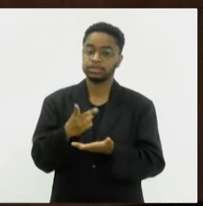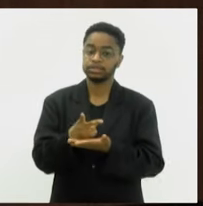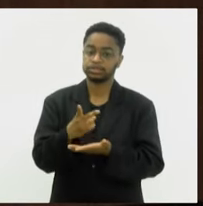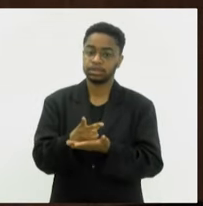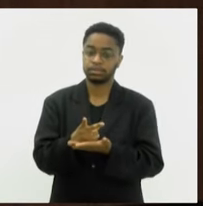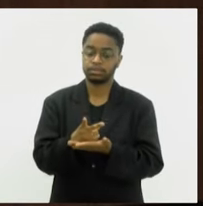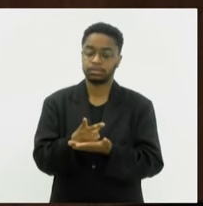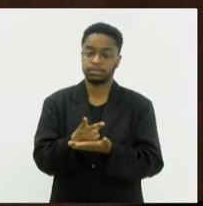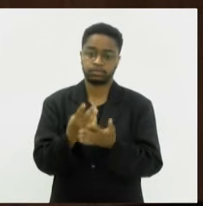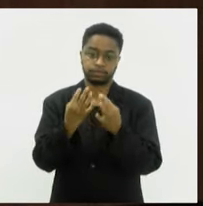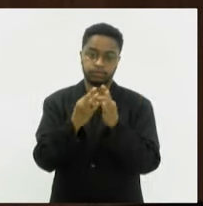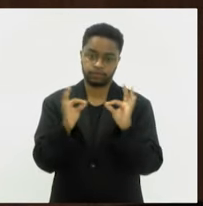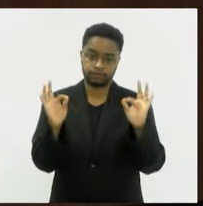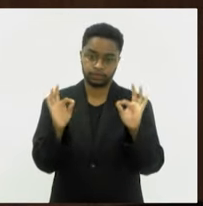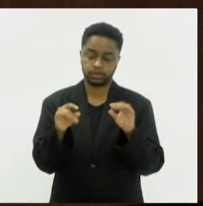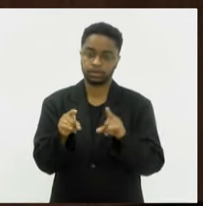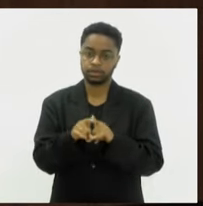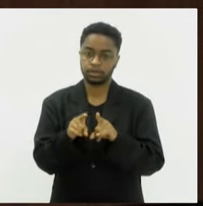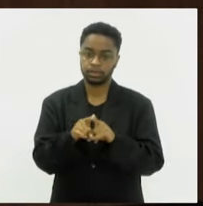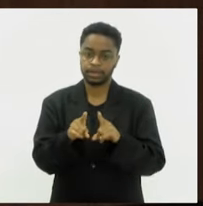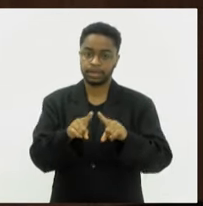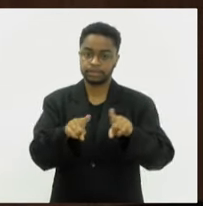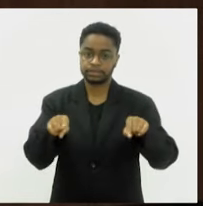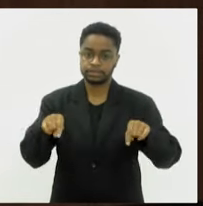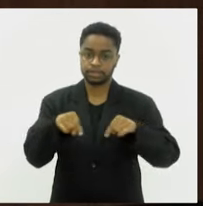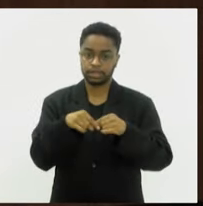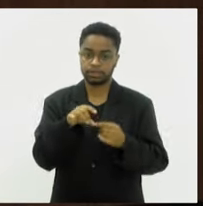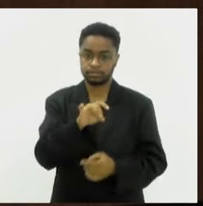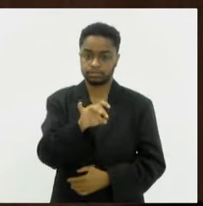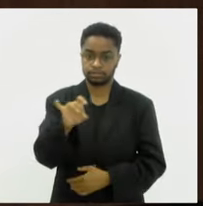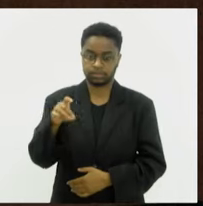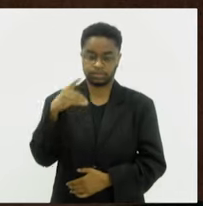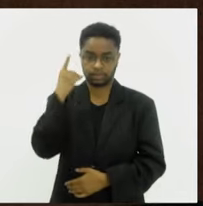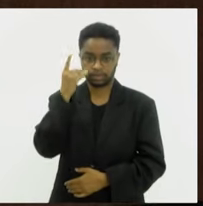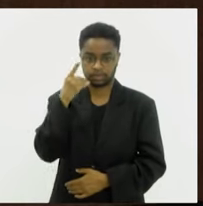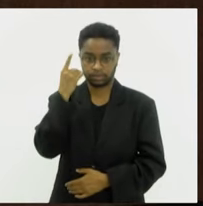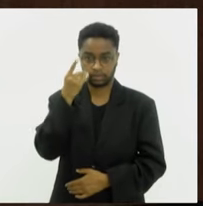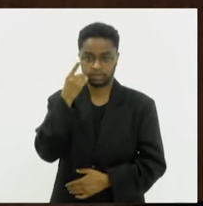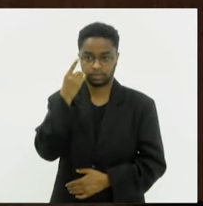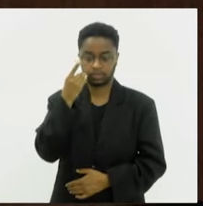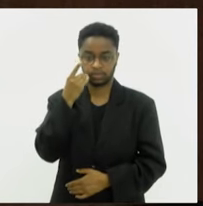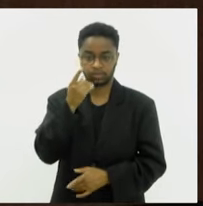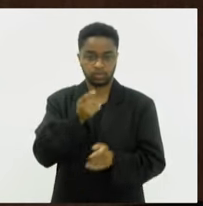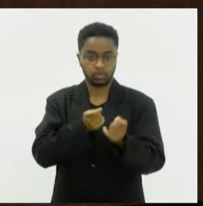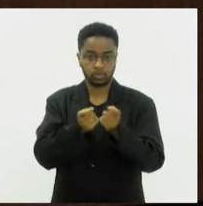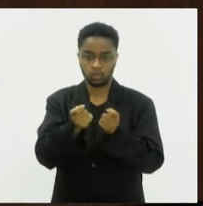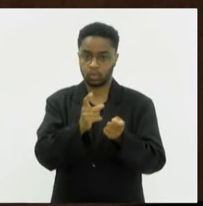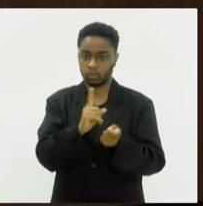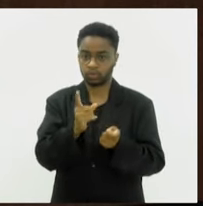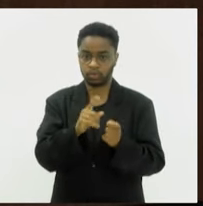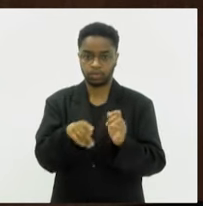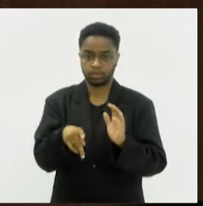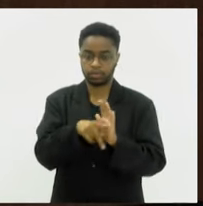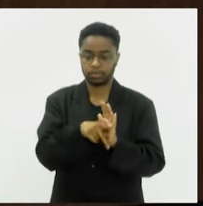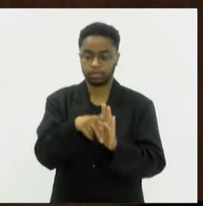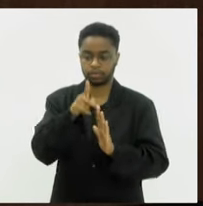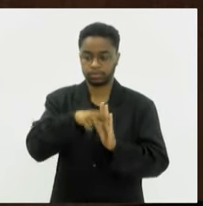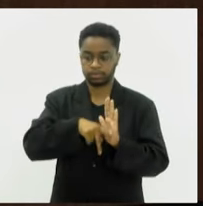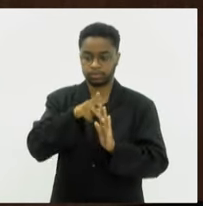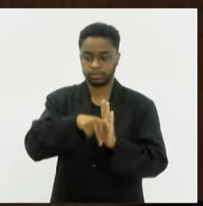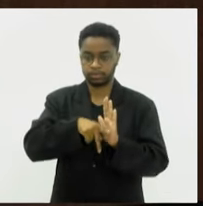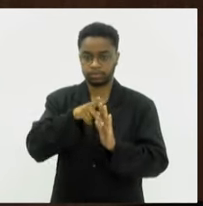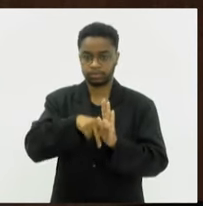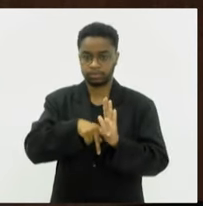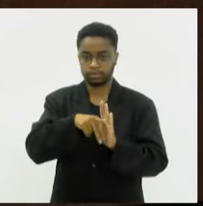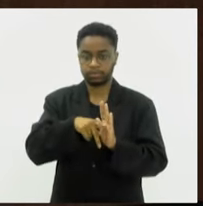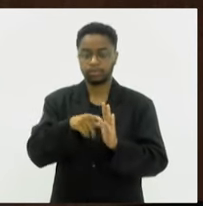falha. Os próprios gabinetes dos deputados não controlam os seus projetos, de alguns deputados.